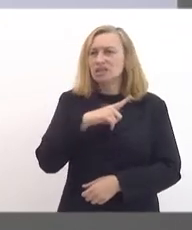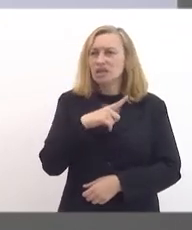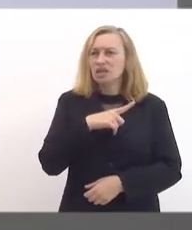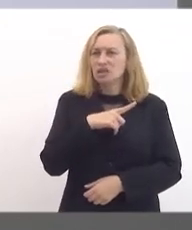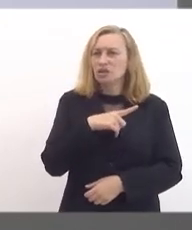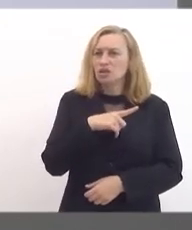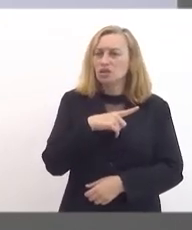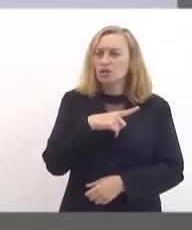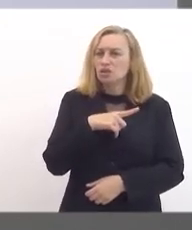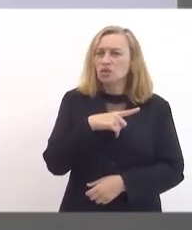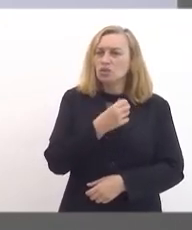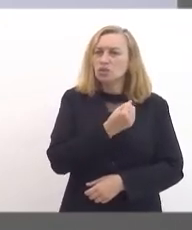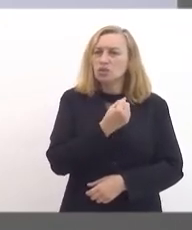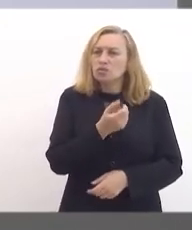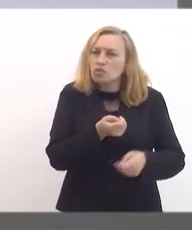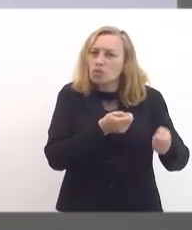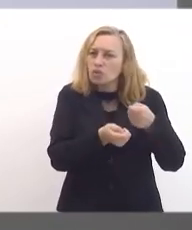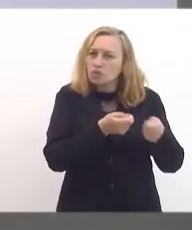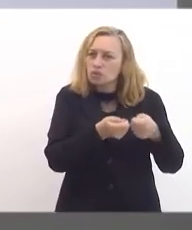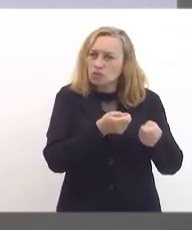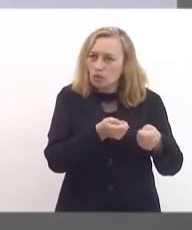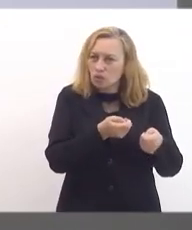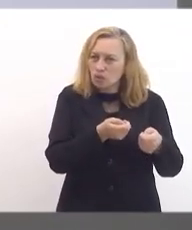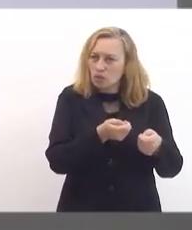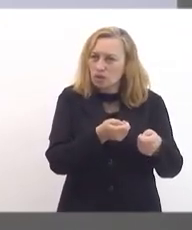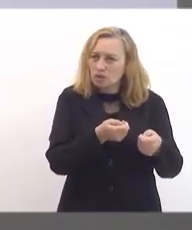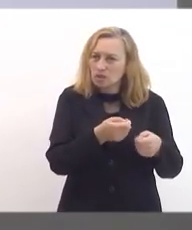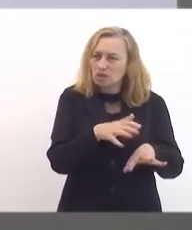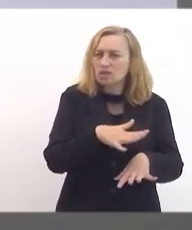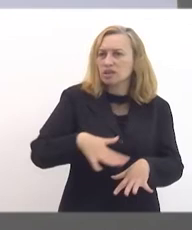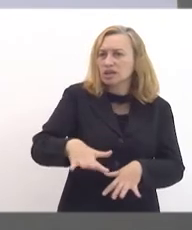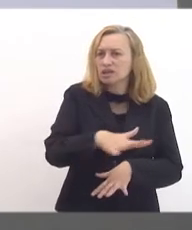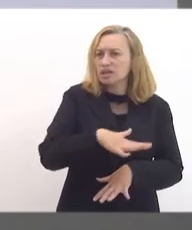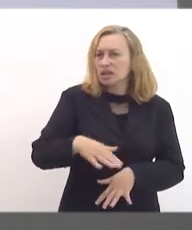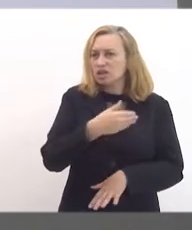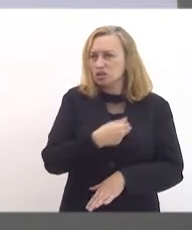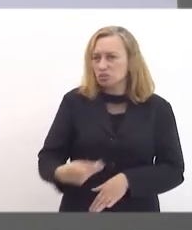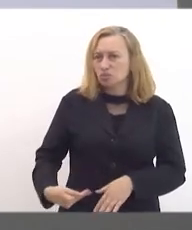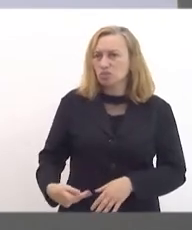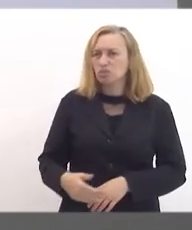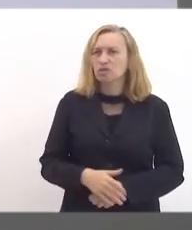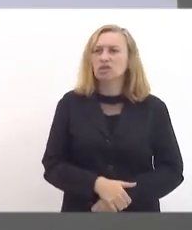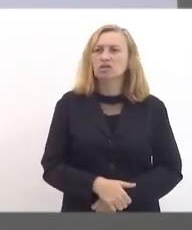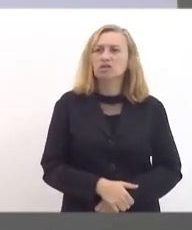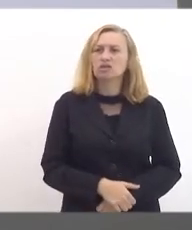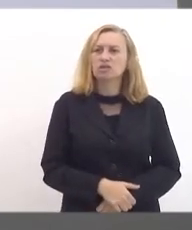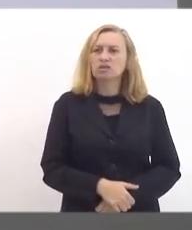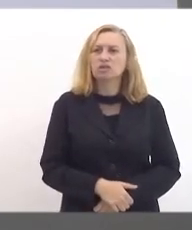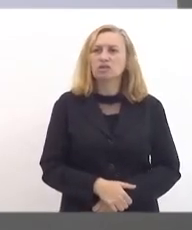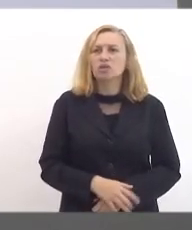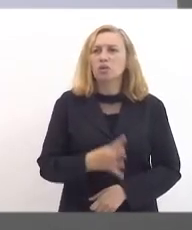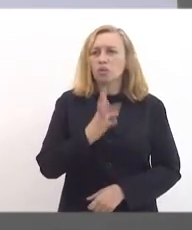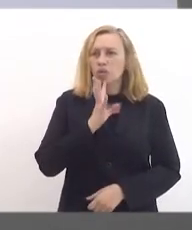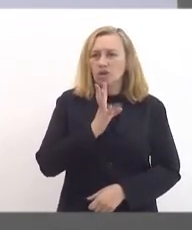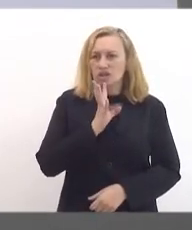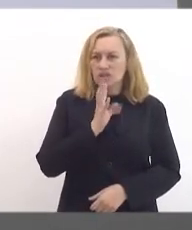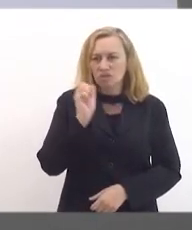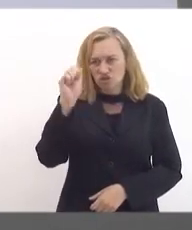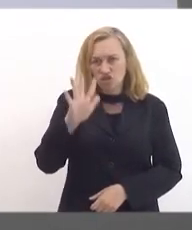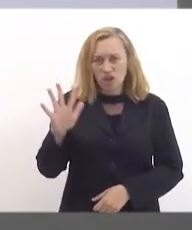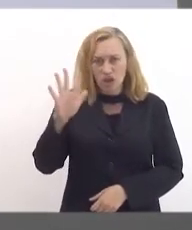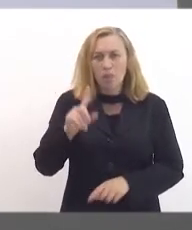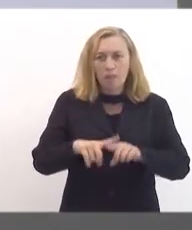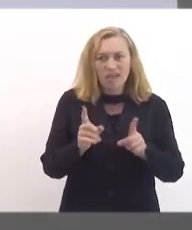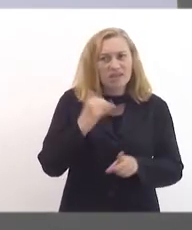ambiente de controle de legalidade não é por parte dos órgãos públicos essa eu acho que é de conhecimento geral